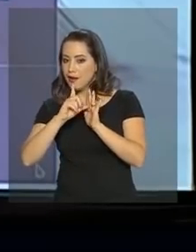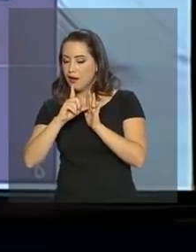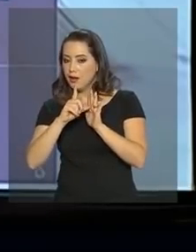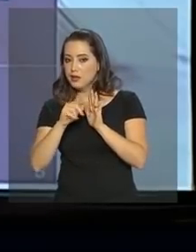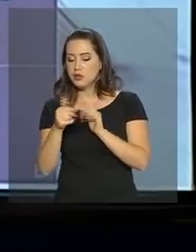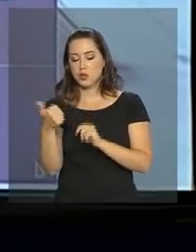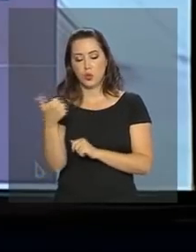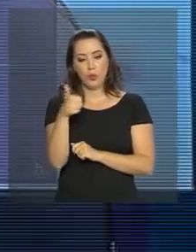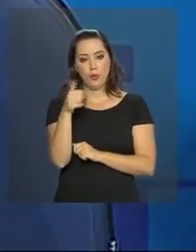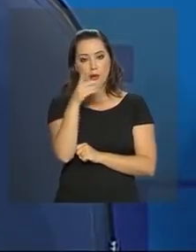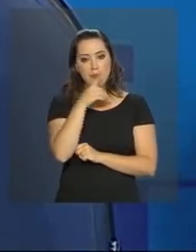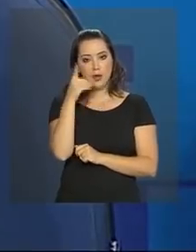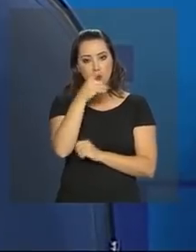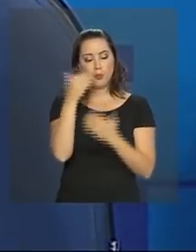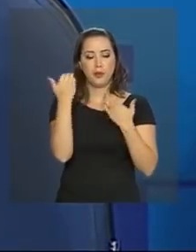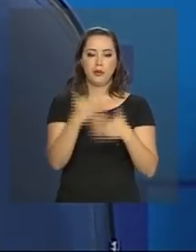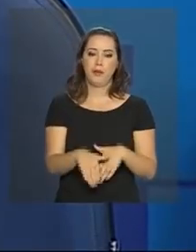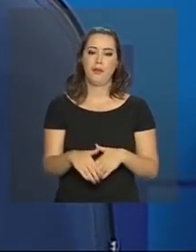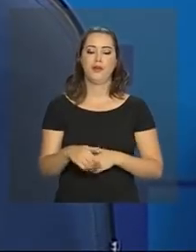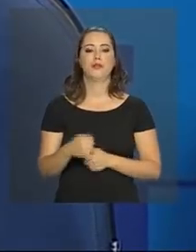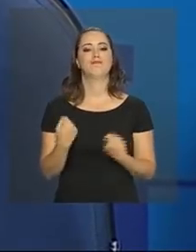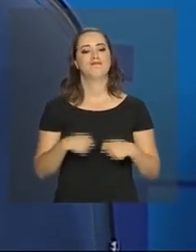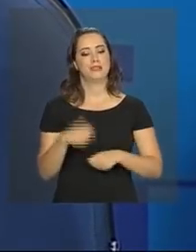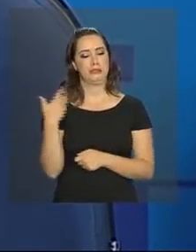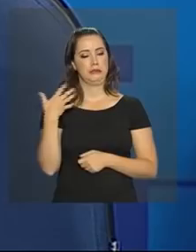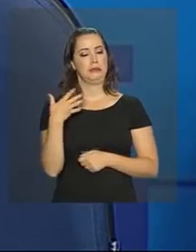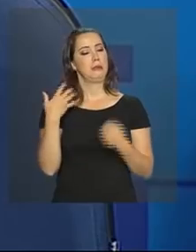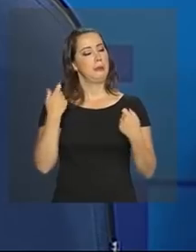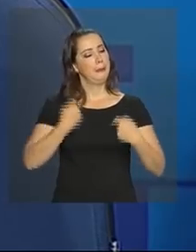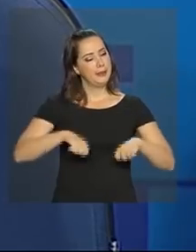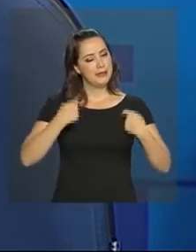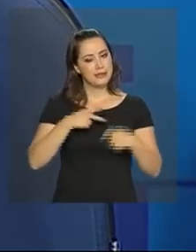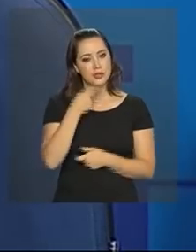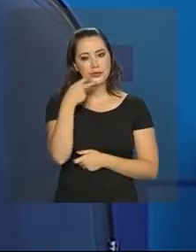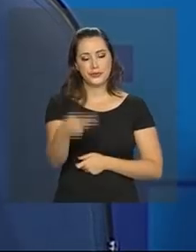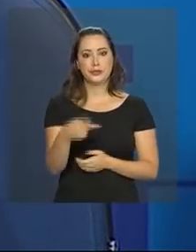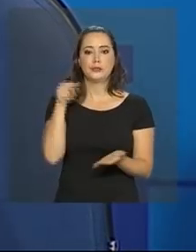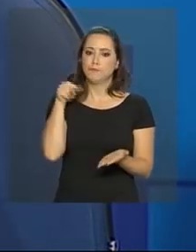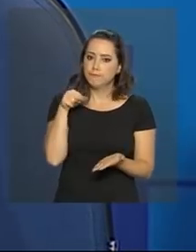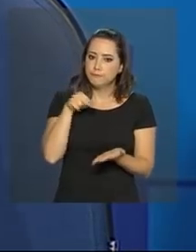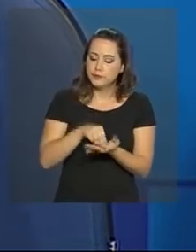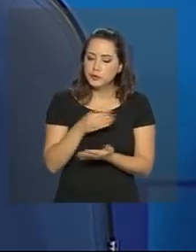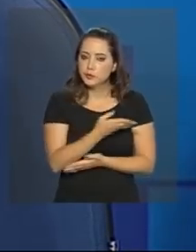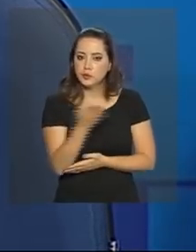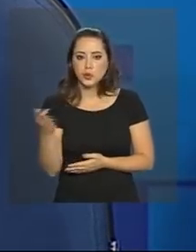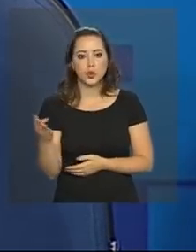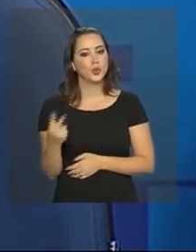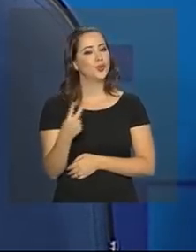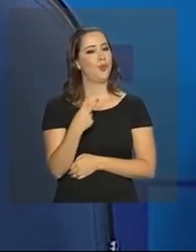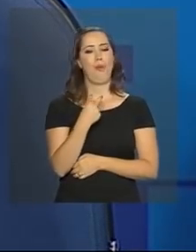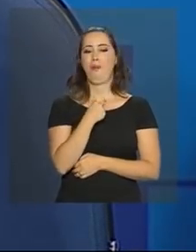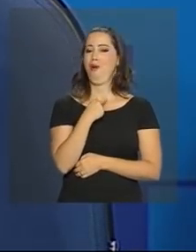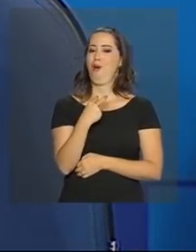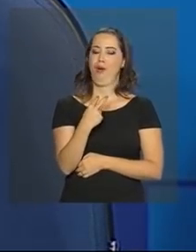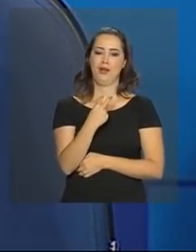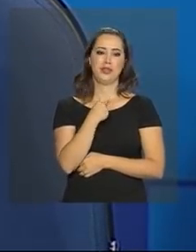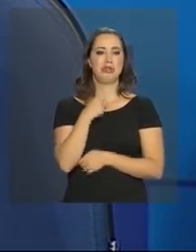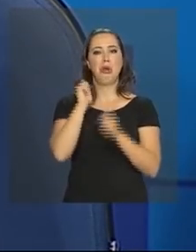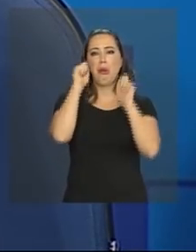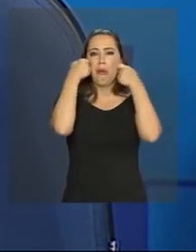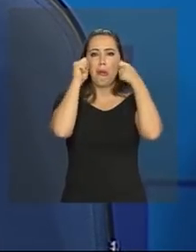e aquilo é gente é preciso ser desagradavelmente forte e firme não há possibilidade de